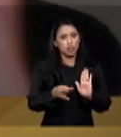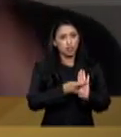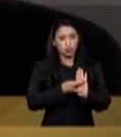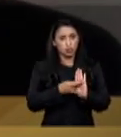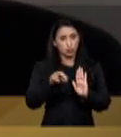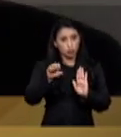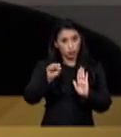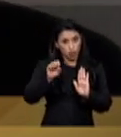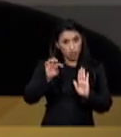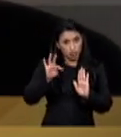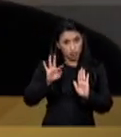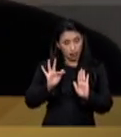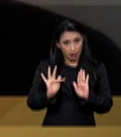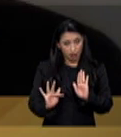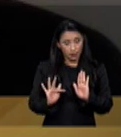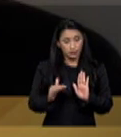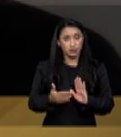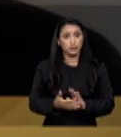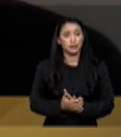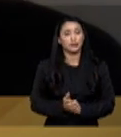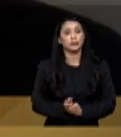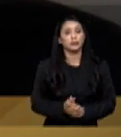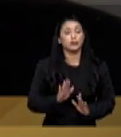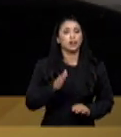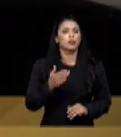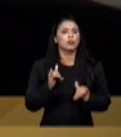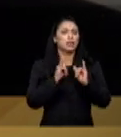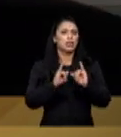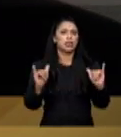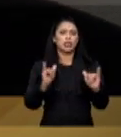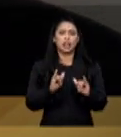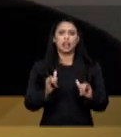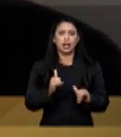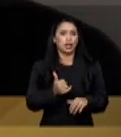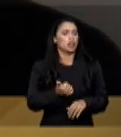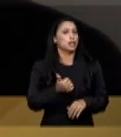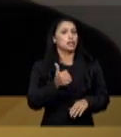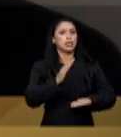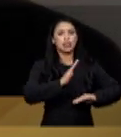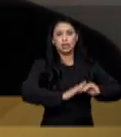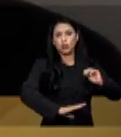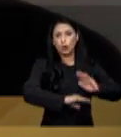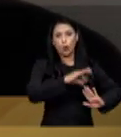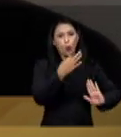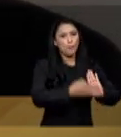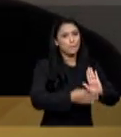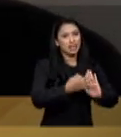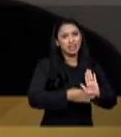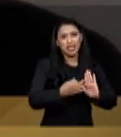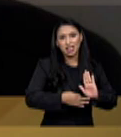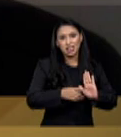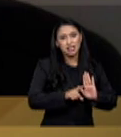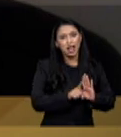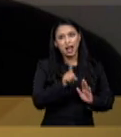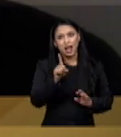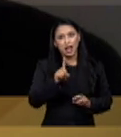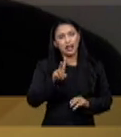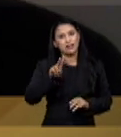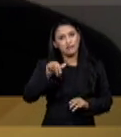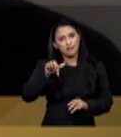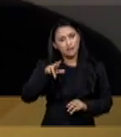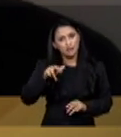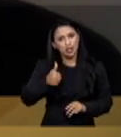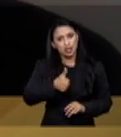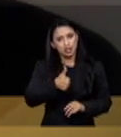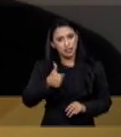do Supremo Tribunal Federal para declarar a incompetência do juízo da 13ª Vara